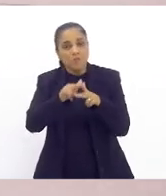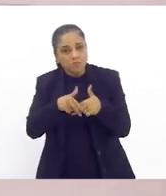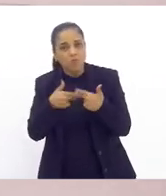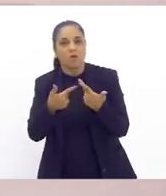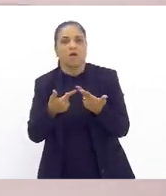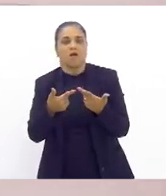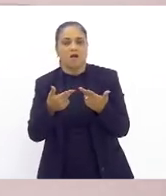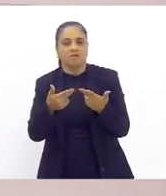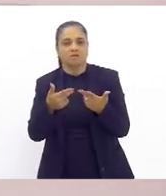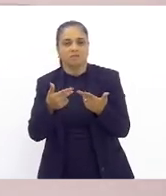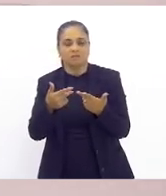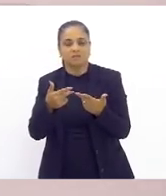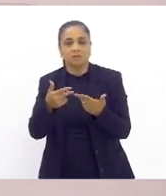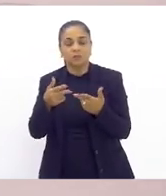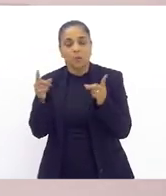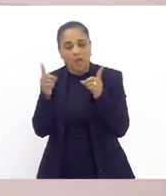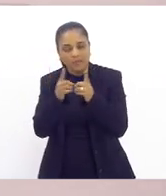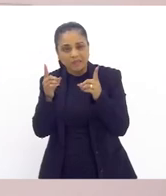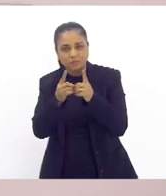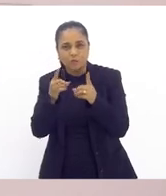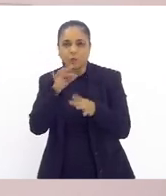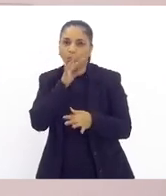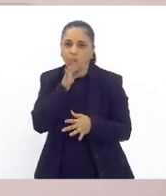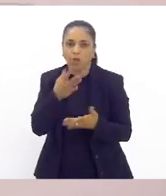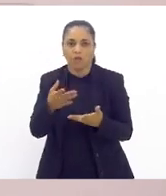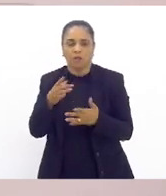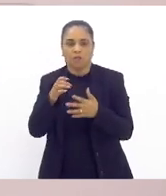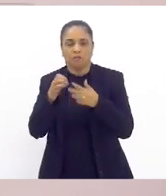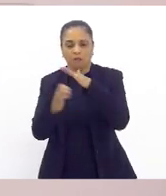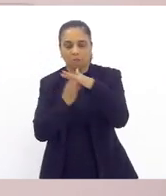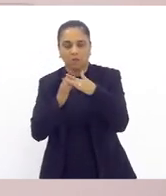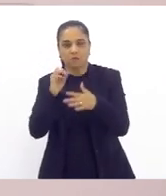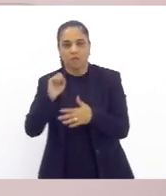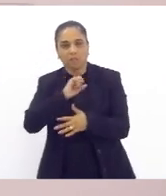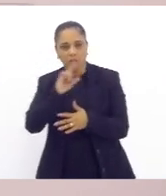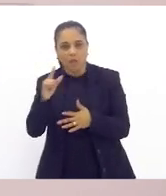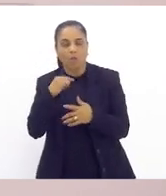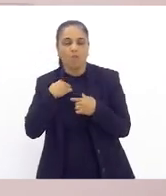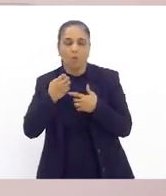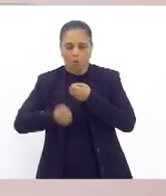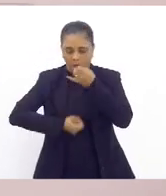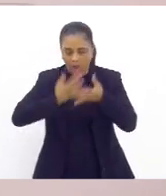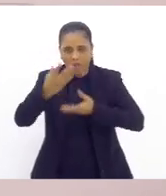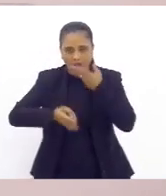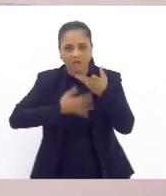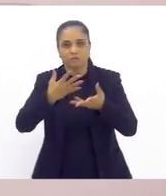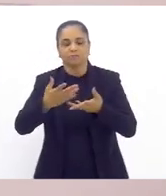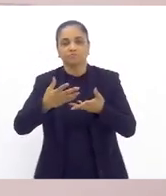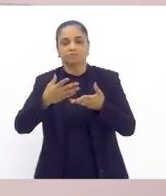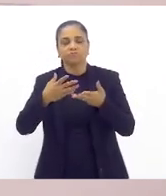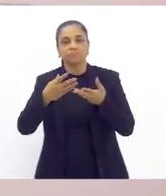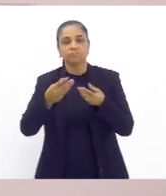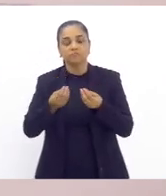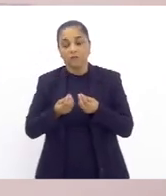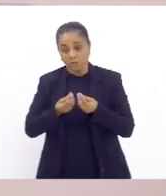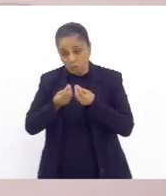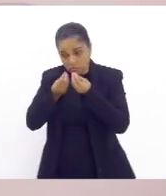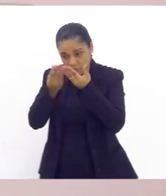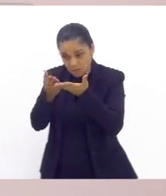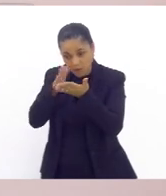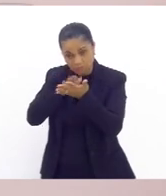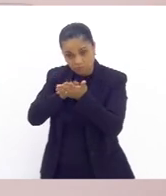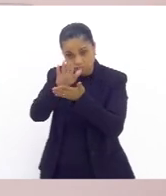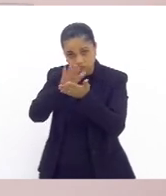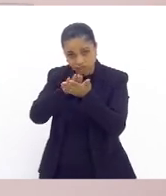do péssima atendimento então fica aqui também o meu relato vou entregar esses